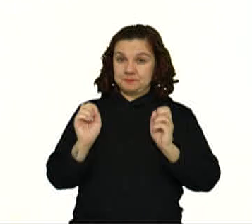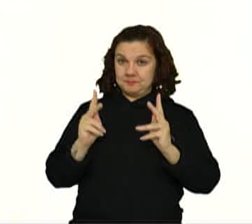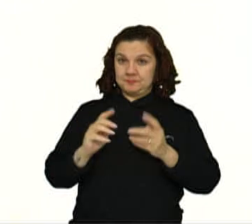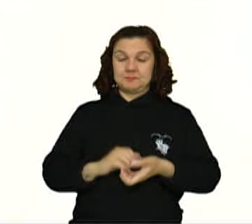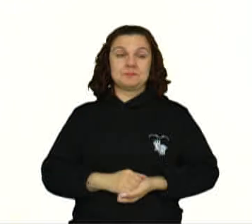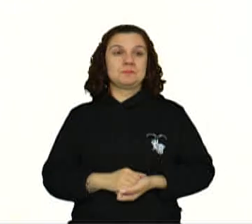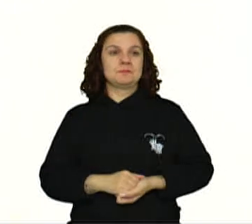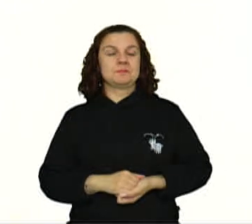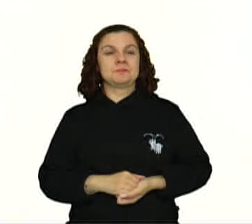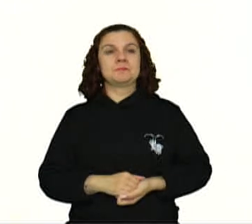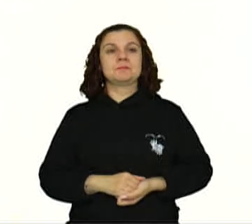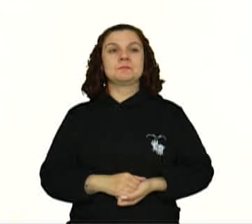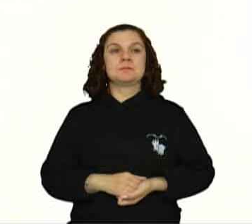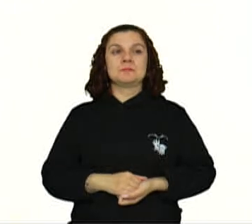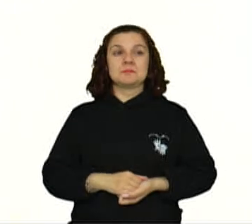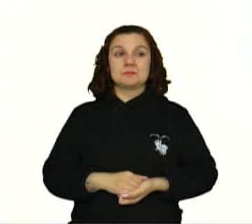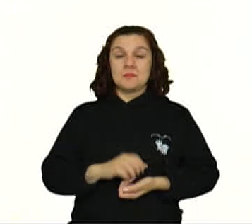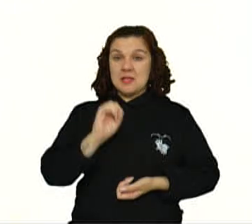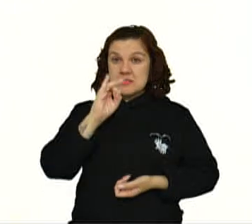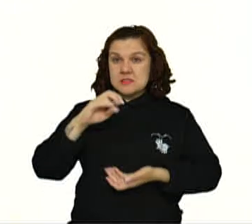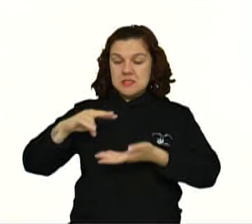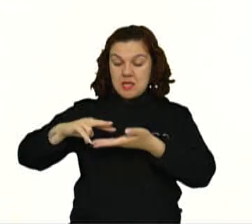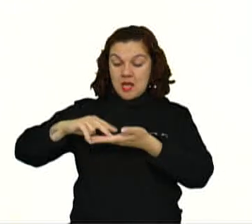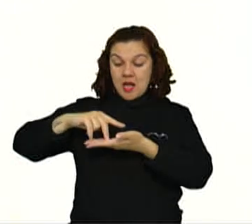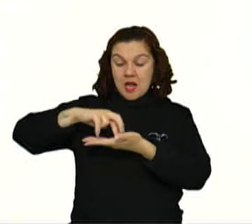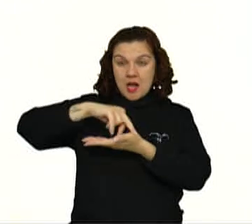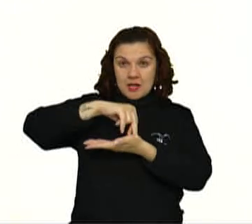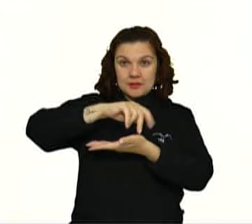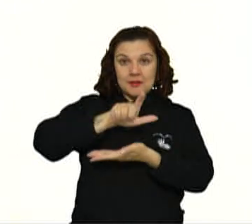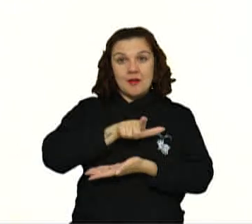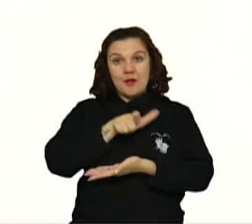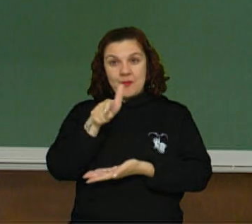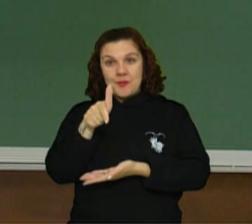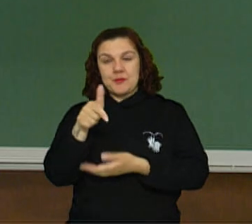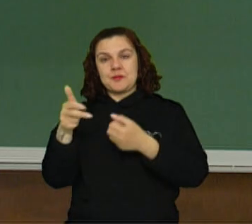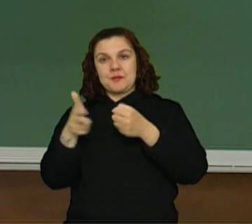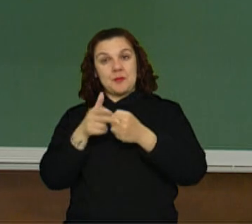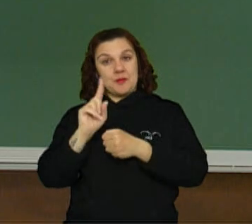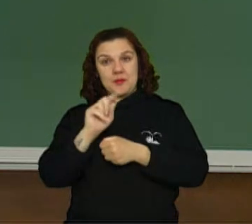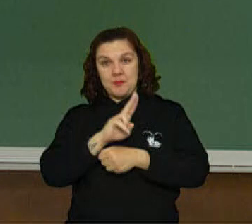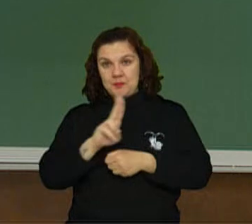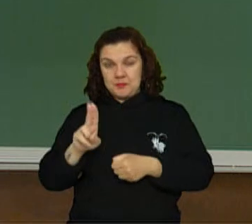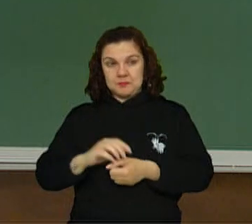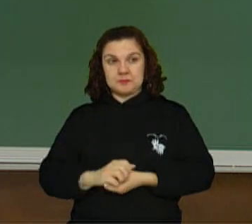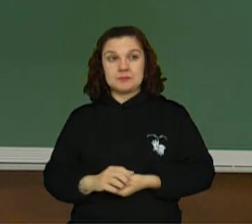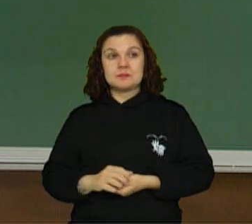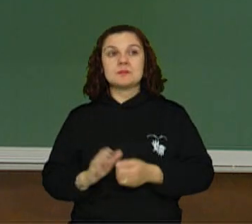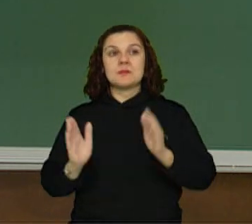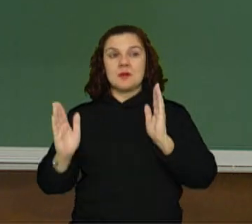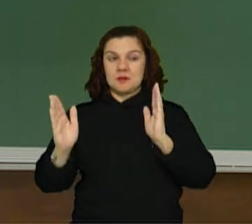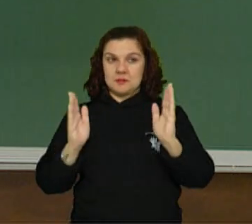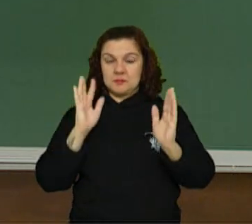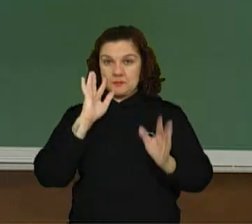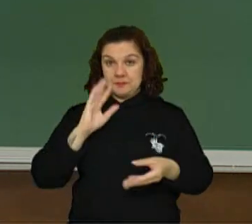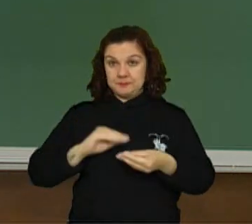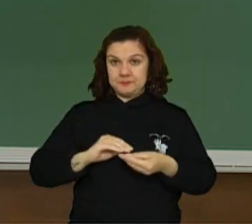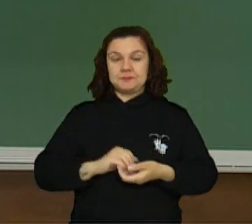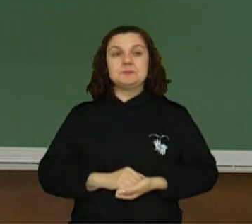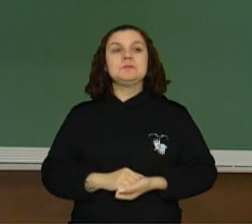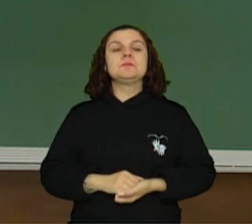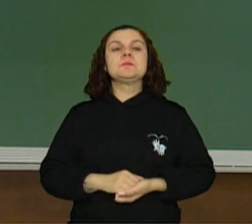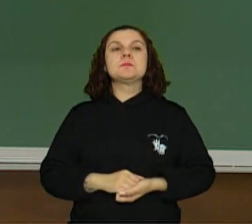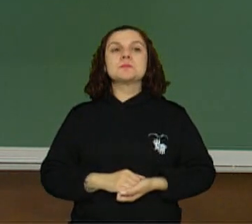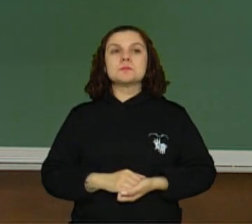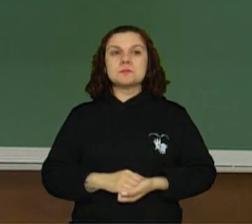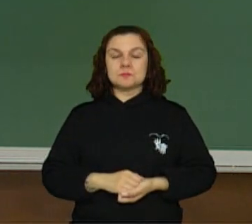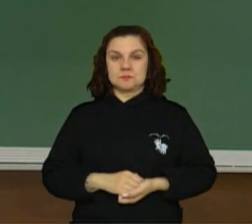ok? Se for andar com ação, daí é claro que daí não é nominal, tá? Então eu tenho que interpretar.